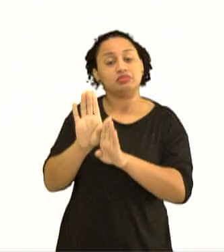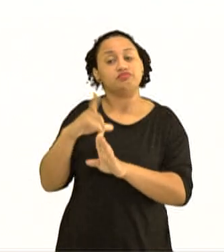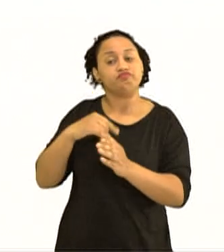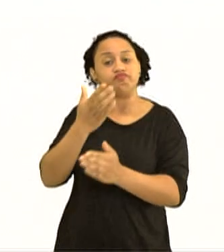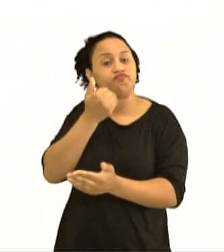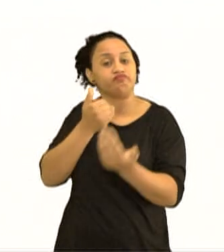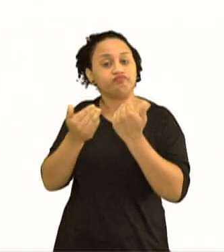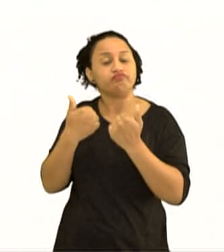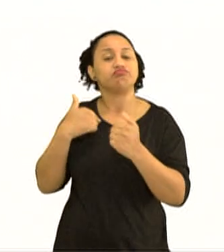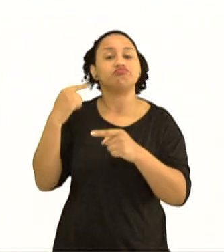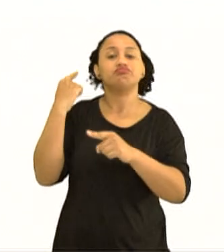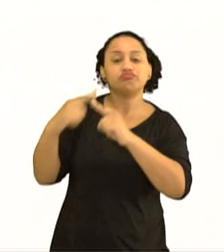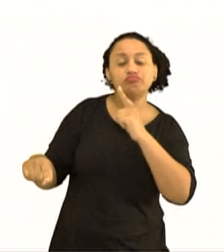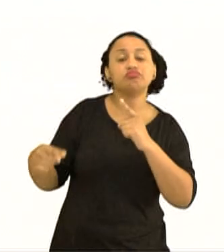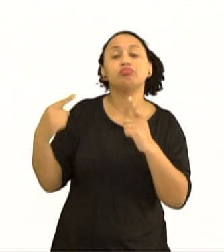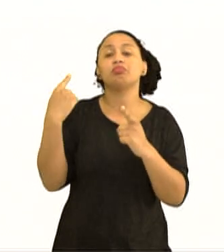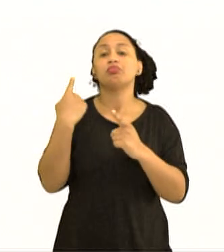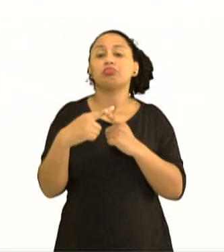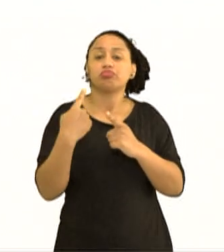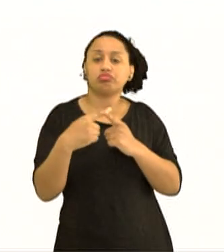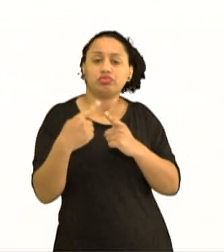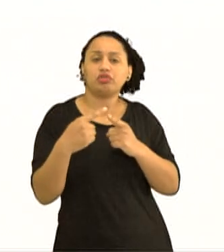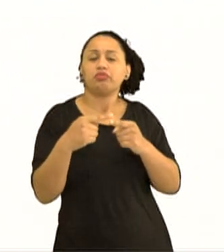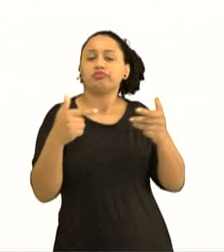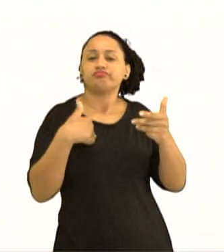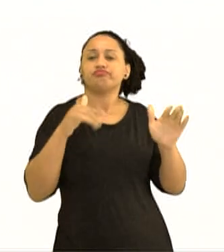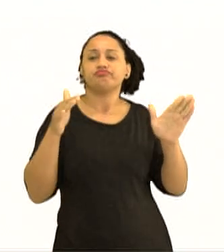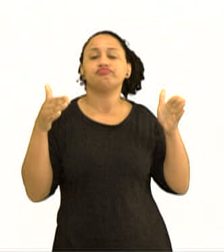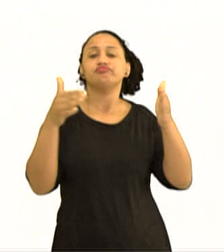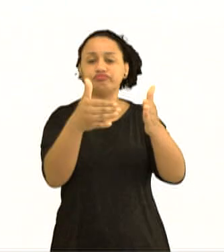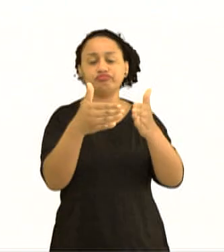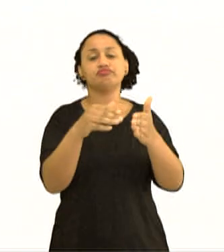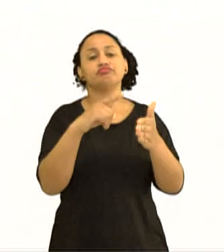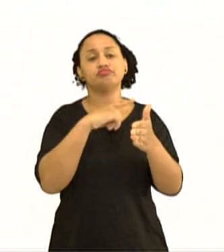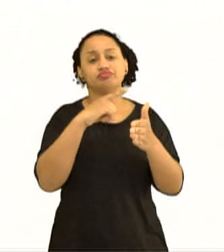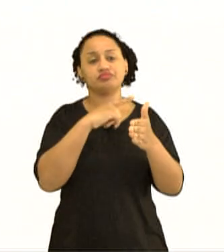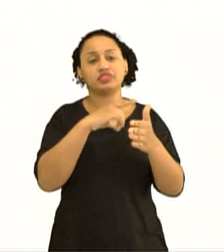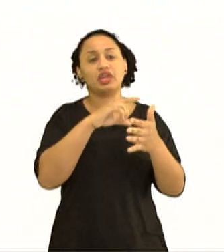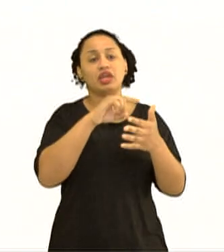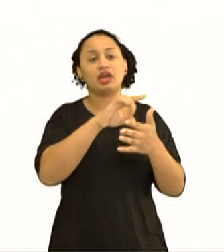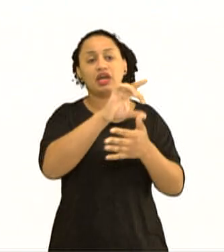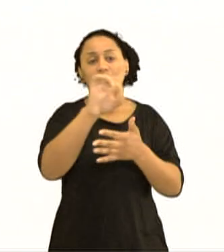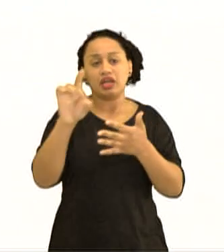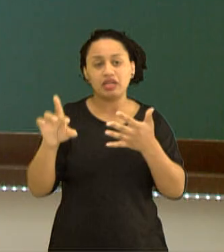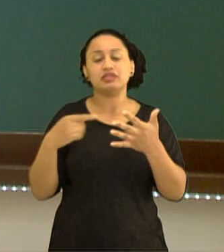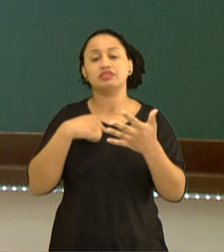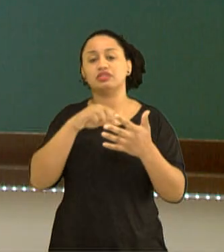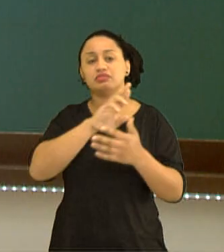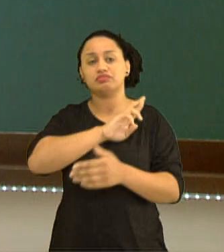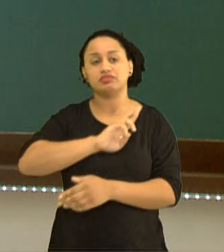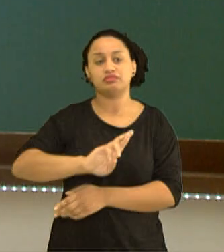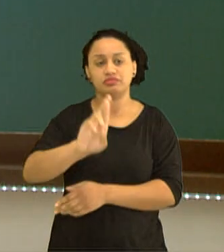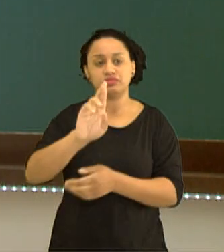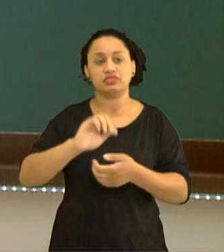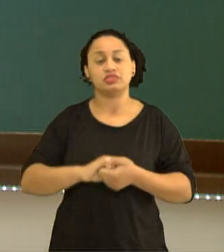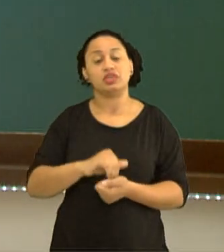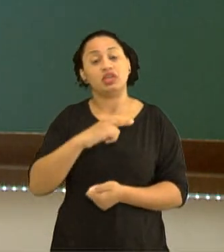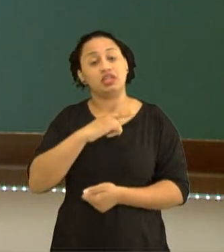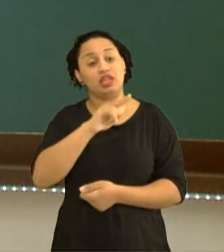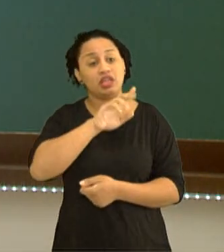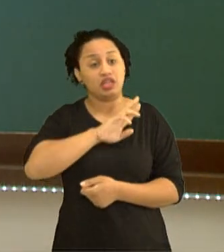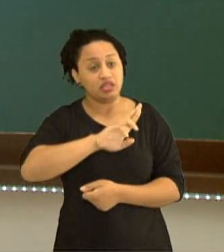algumas tradições, por motivos bem específicos para cada uma delas. Cada religião tem aqueles alimentos